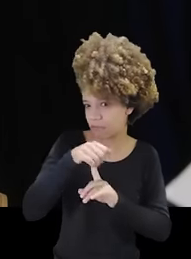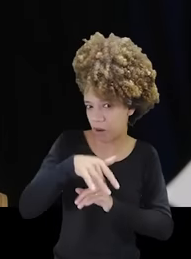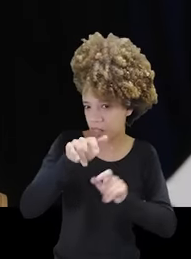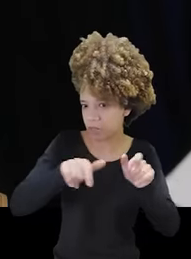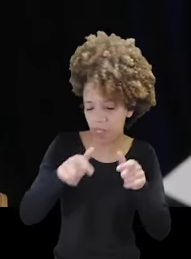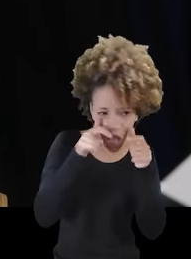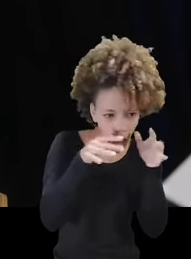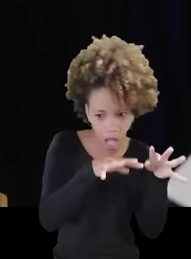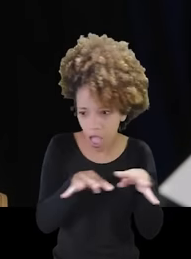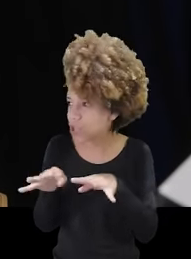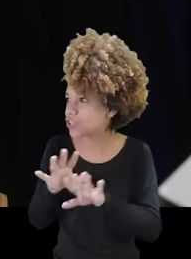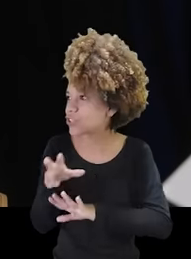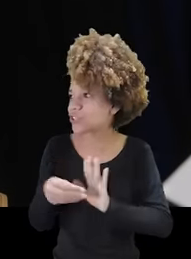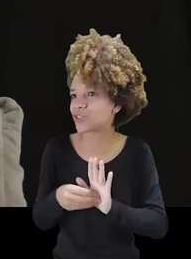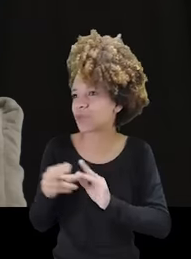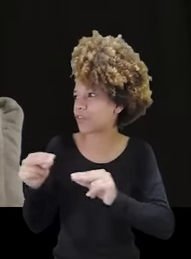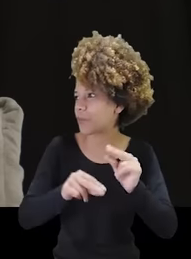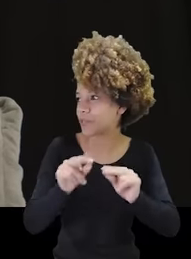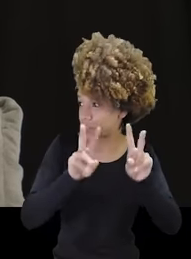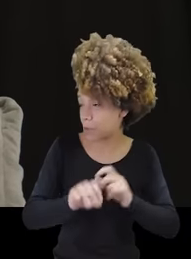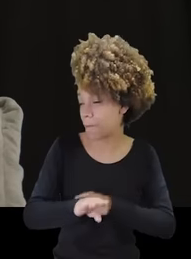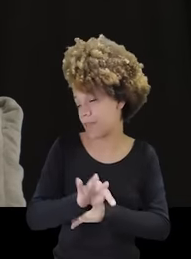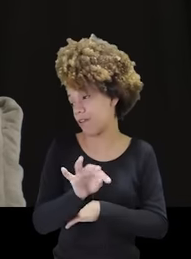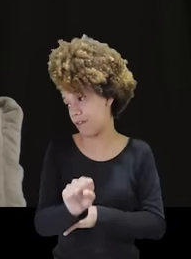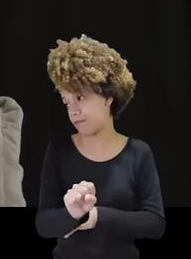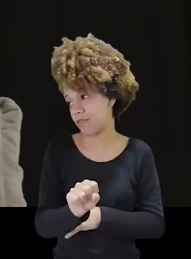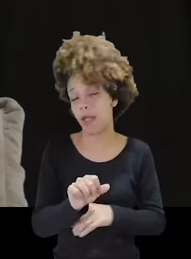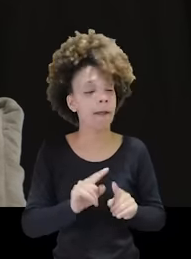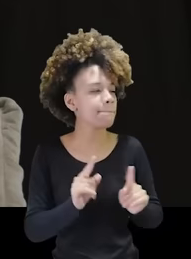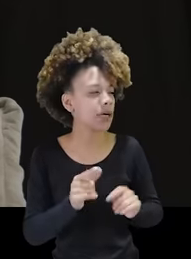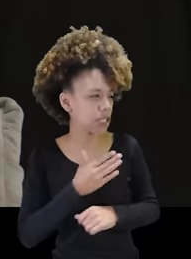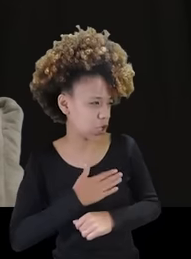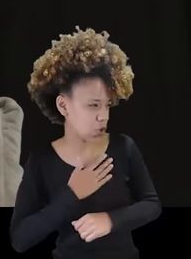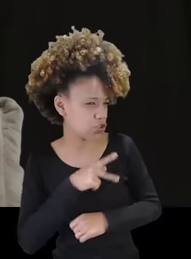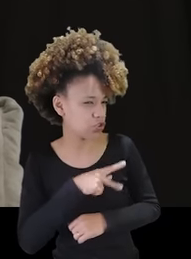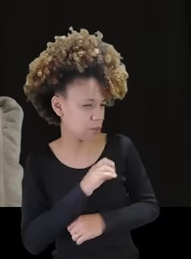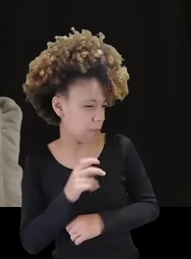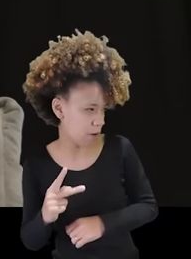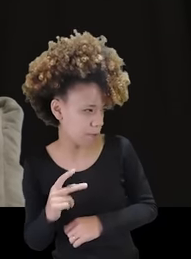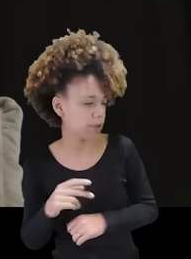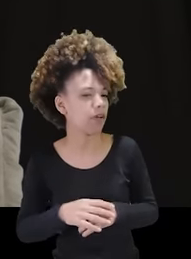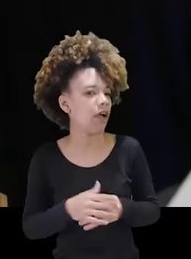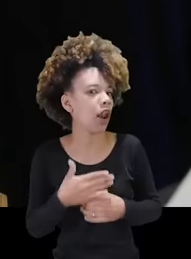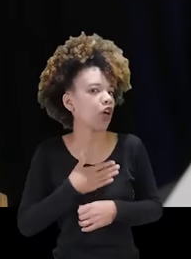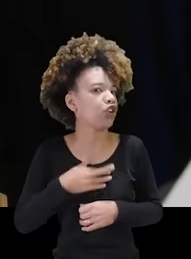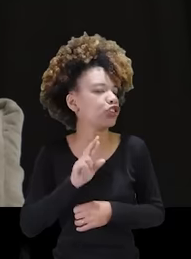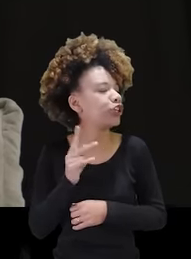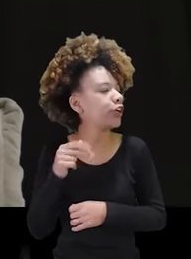ter muitos fãs ao ponto de tá todo mundo deles mas uma pessoa que gosta de k-pop ela gosta de Rihanna